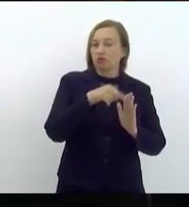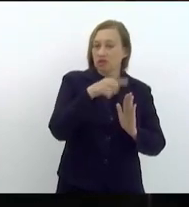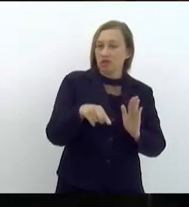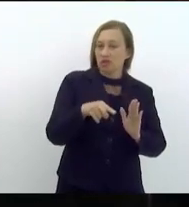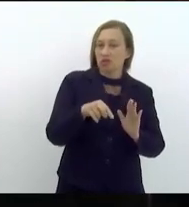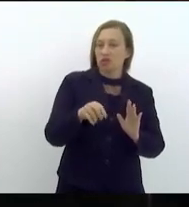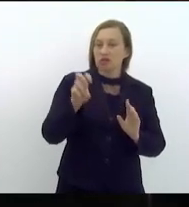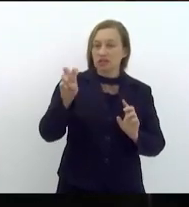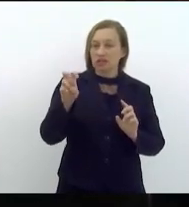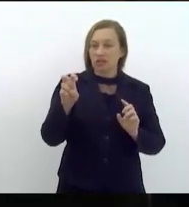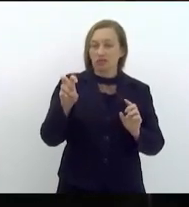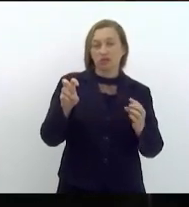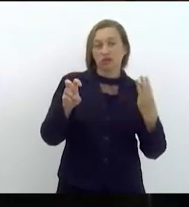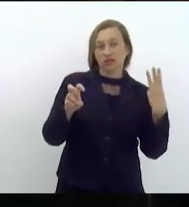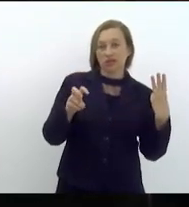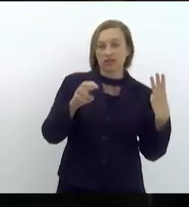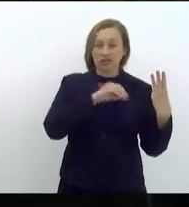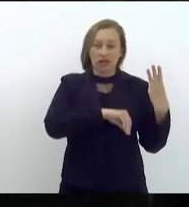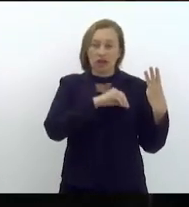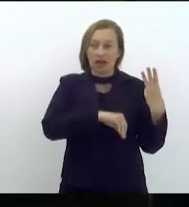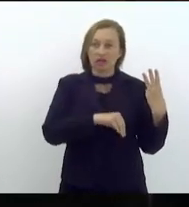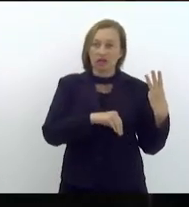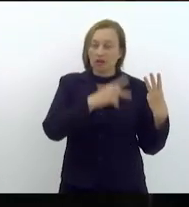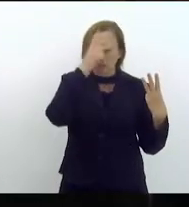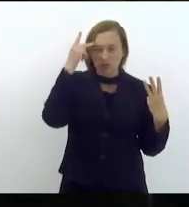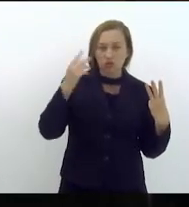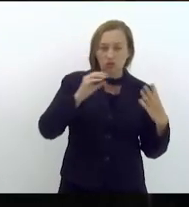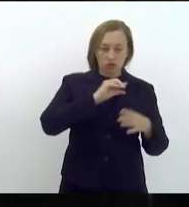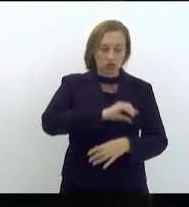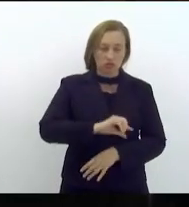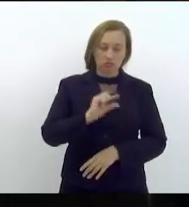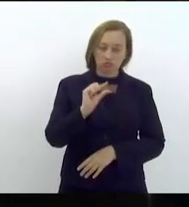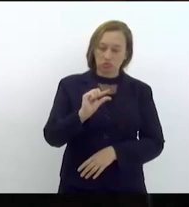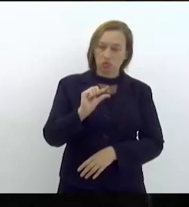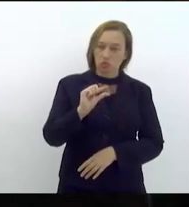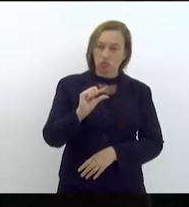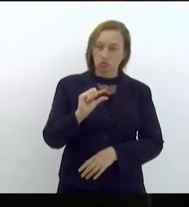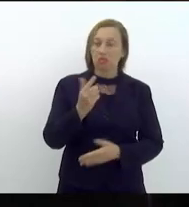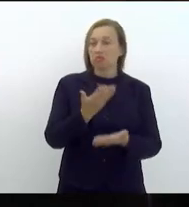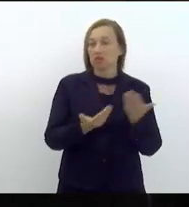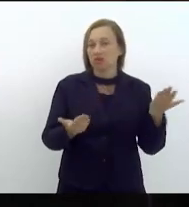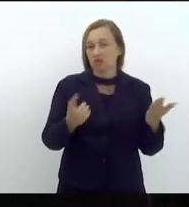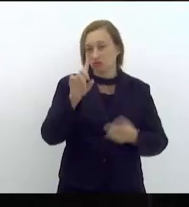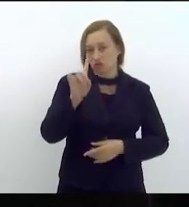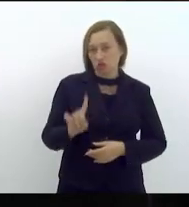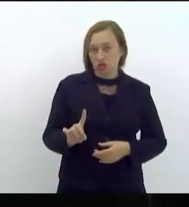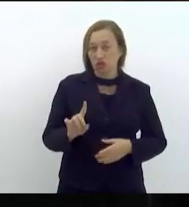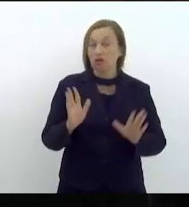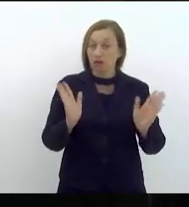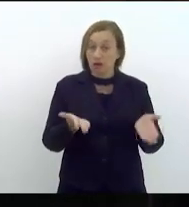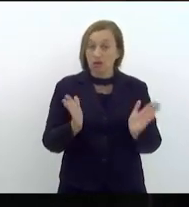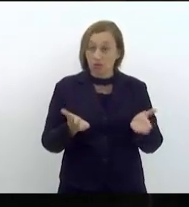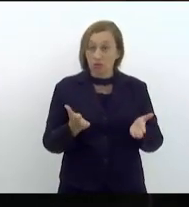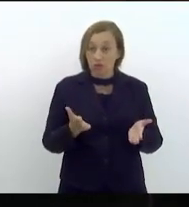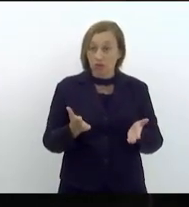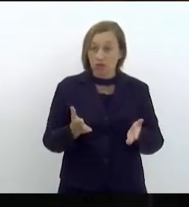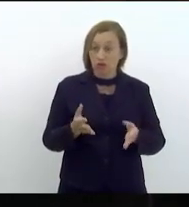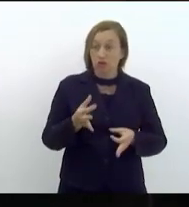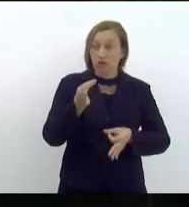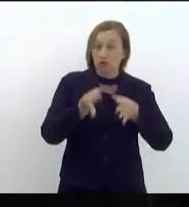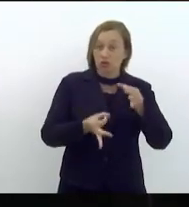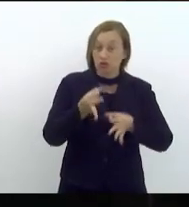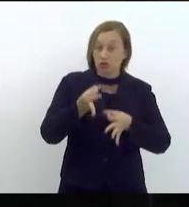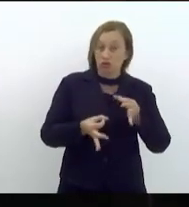principalmente servidores e servidores pessoas que recebem pouco mas que perderam esse direito e agora com a decisão judicial a gente